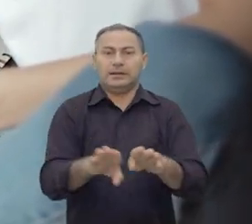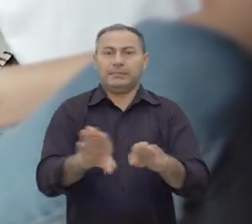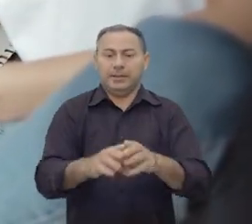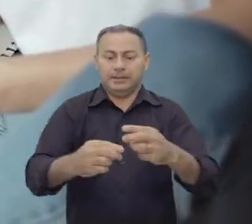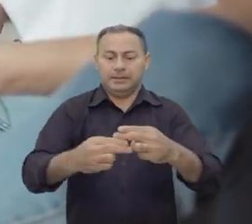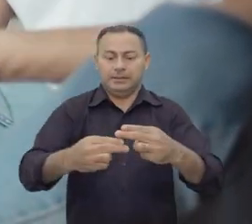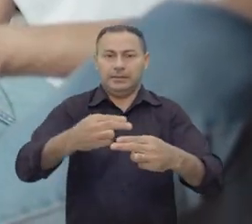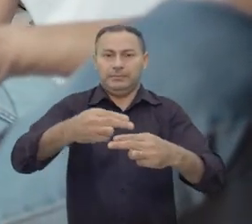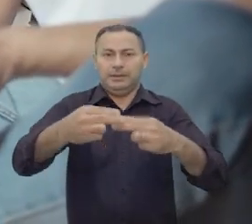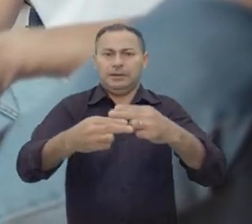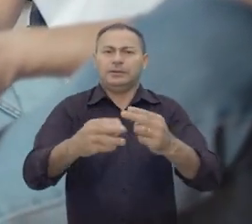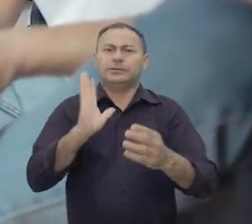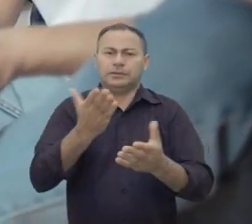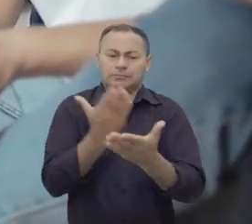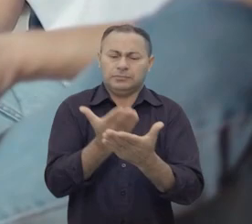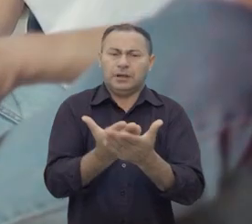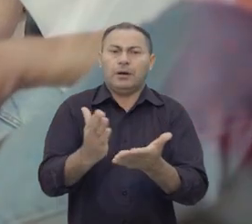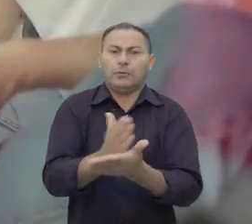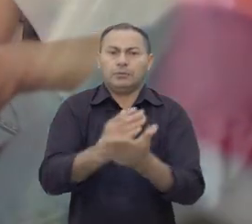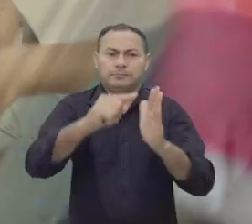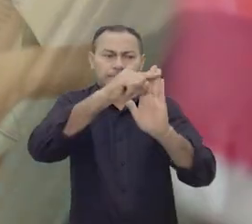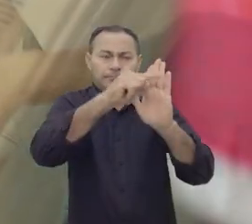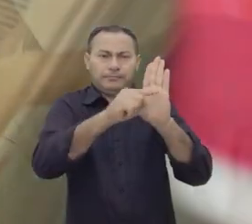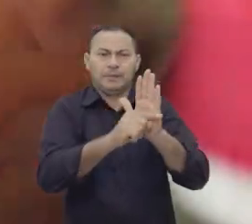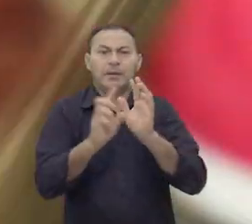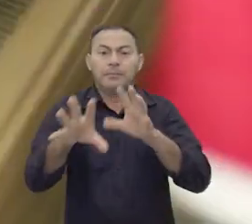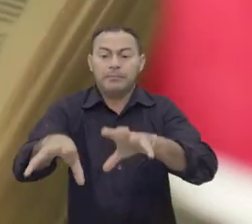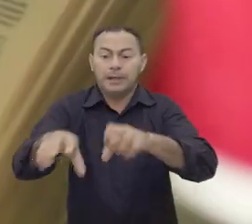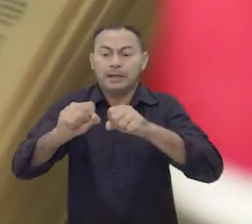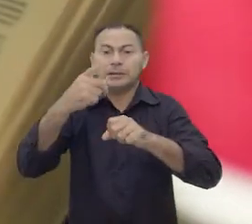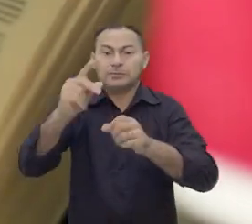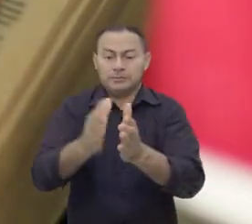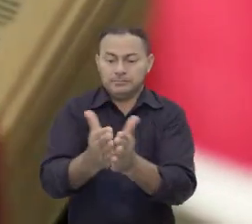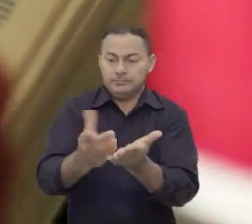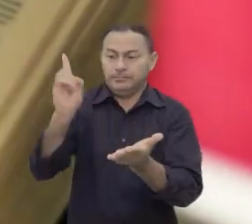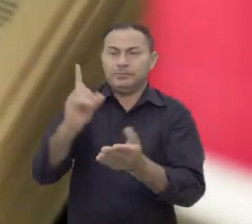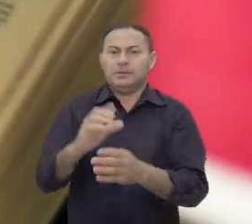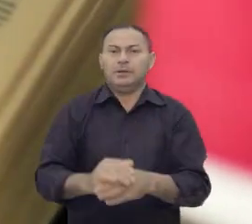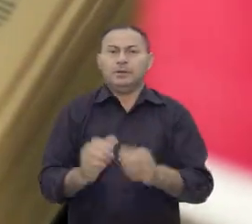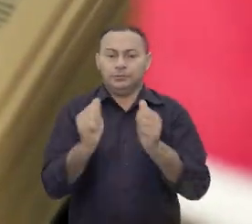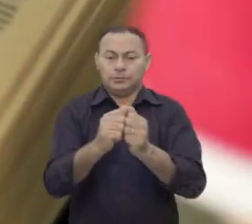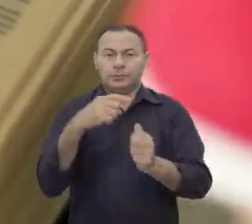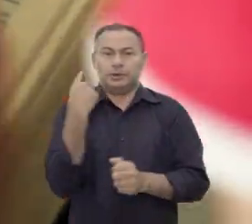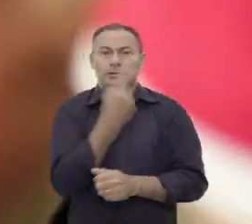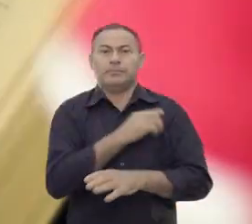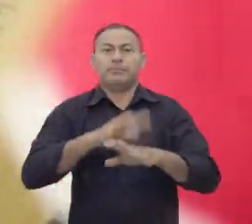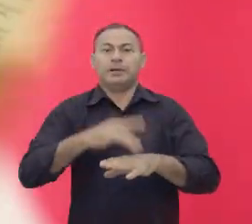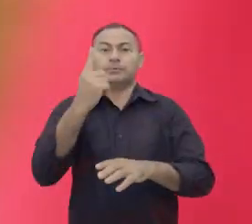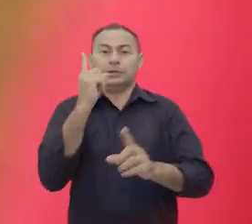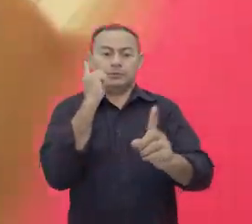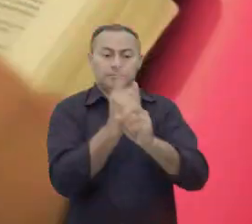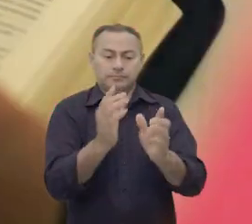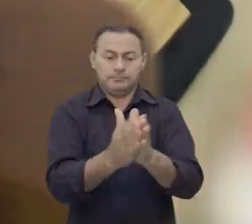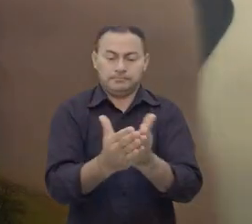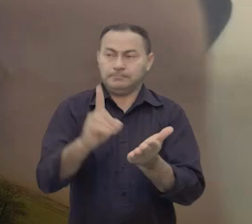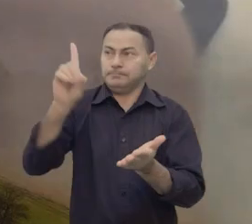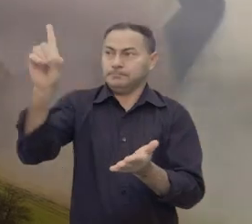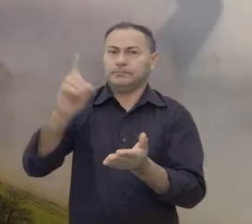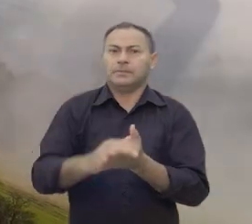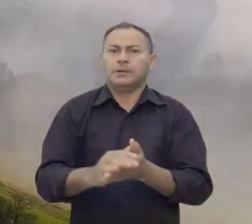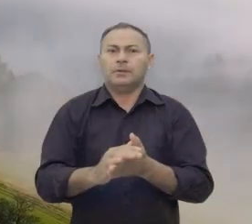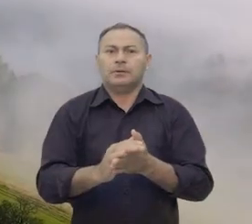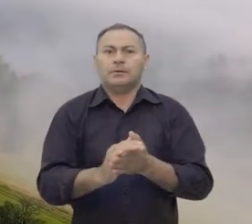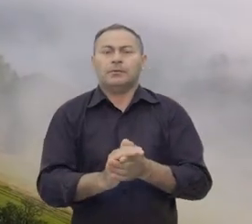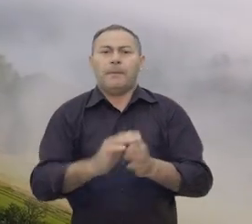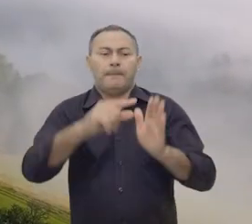estamos estudando durante alguns programas. Portanto, pegue sua Bíblia, acompanhe conosco mais um encontro com a palavra. O plano de